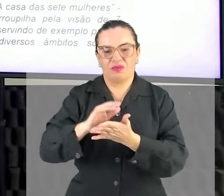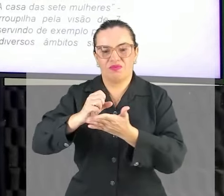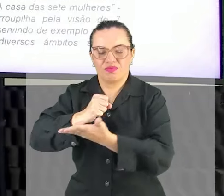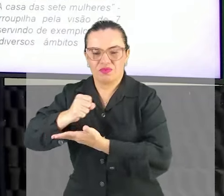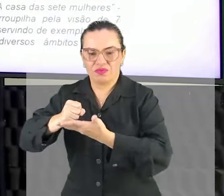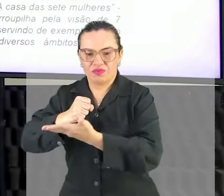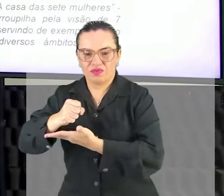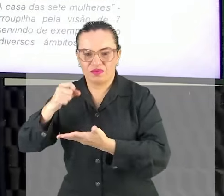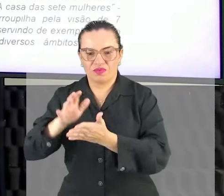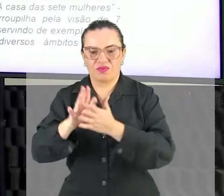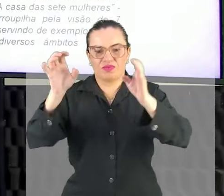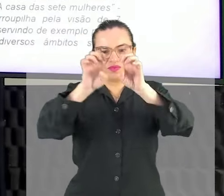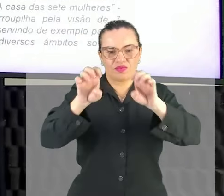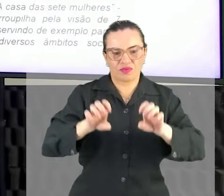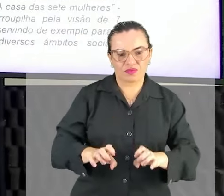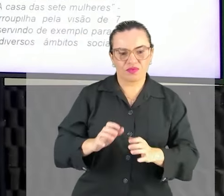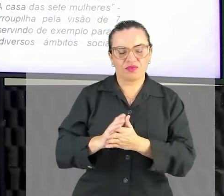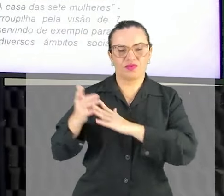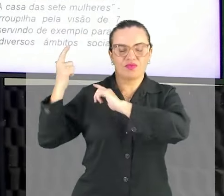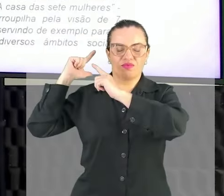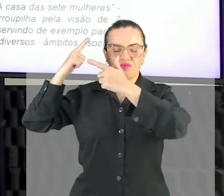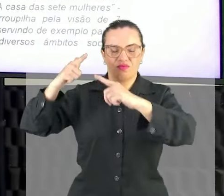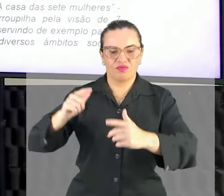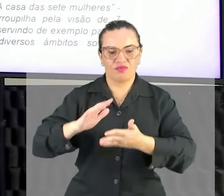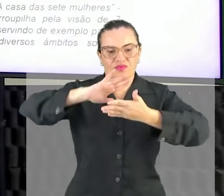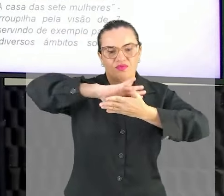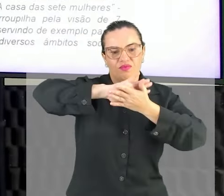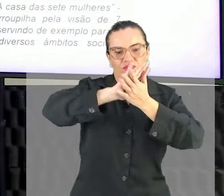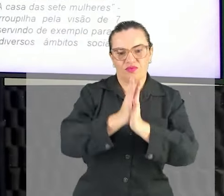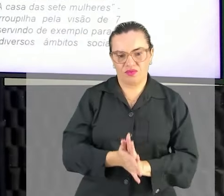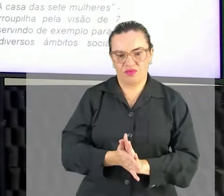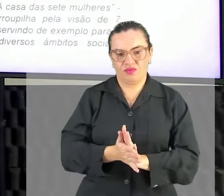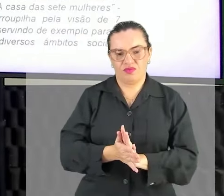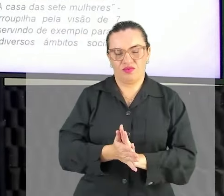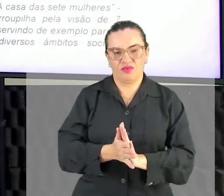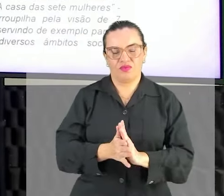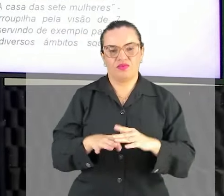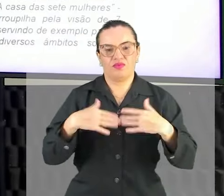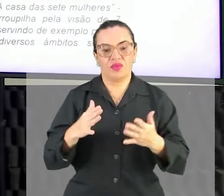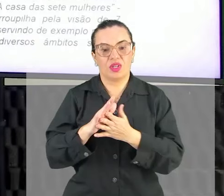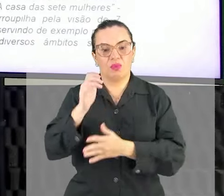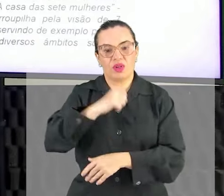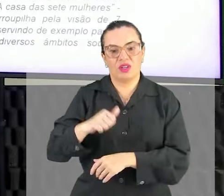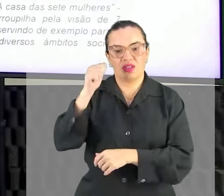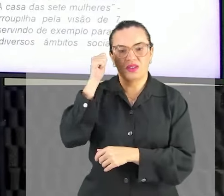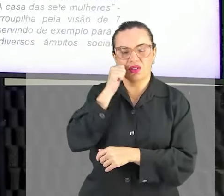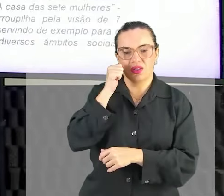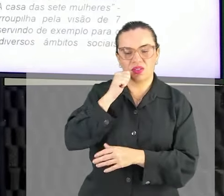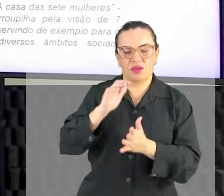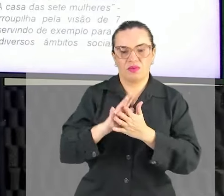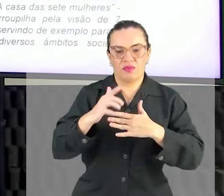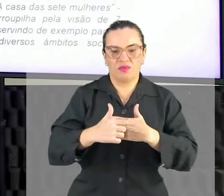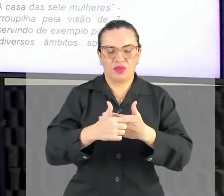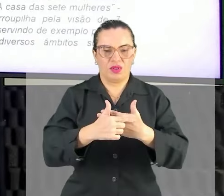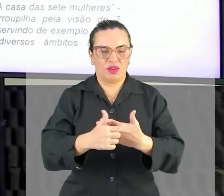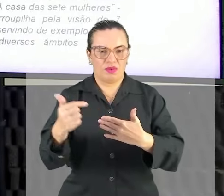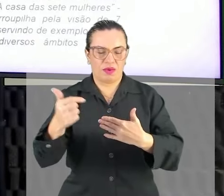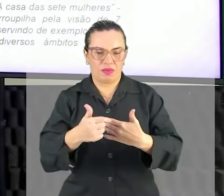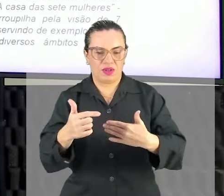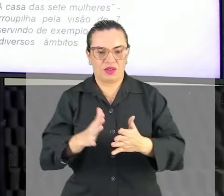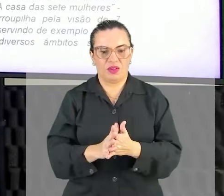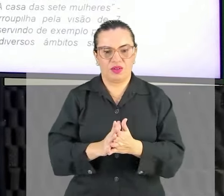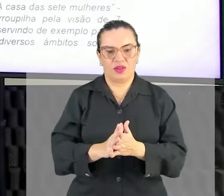raízes estruturais, tradicionalmente discriminatórias, uma vez que a mulher se torna uma